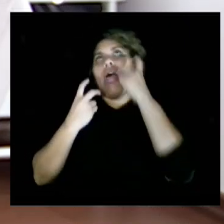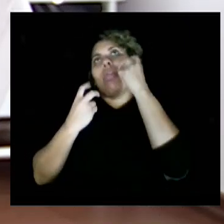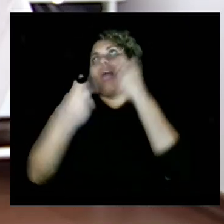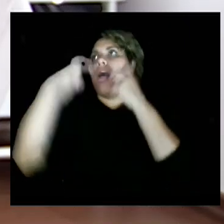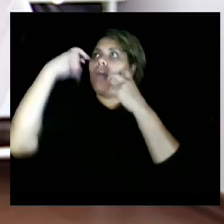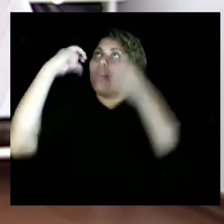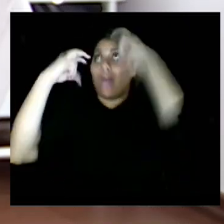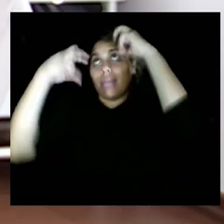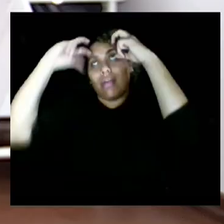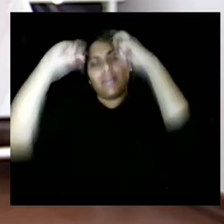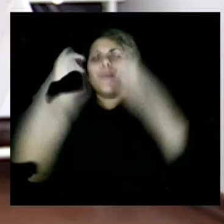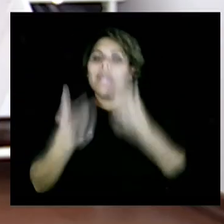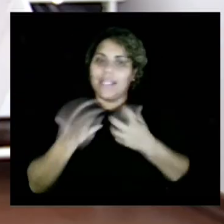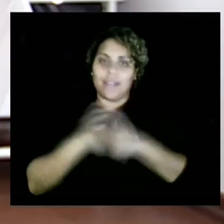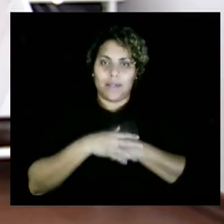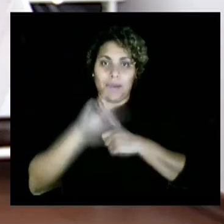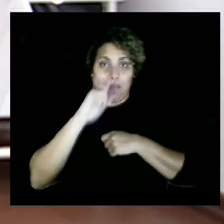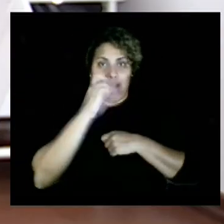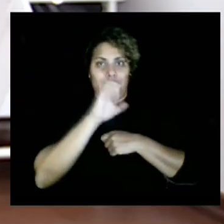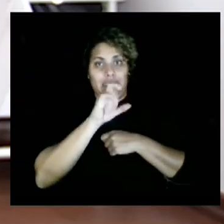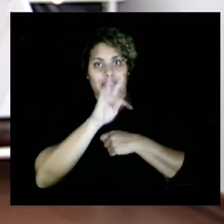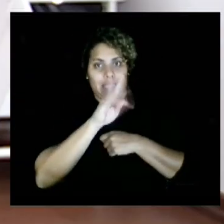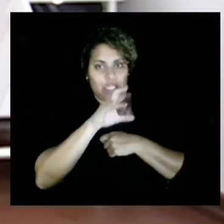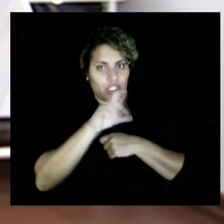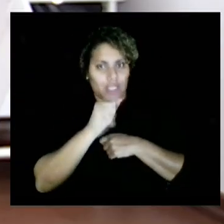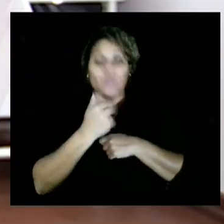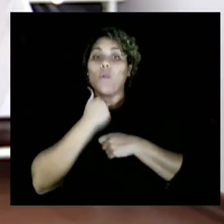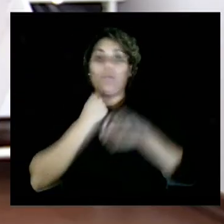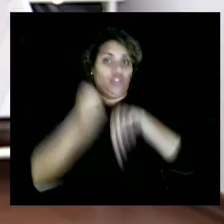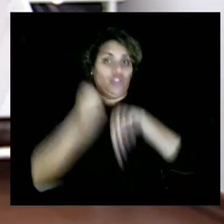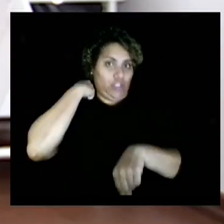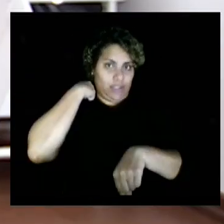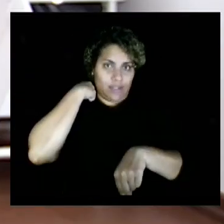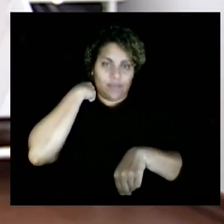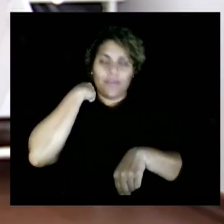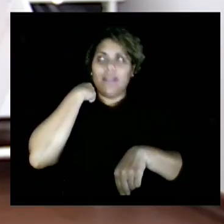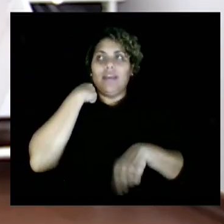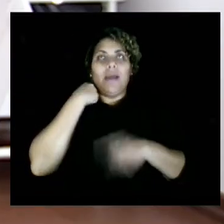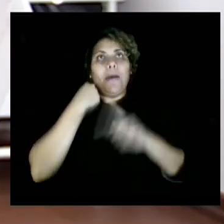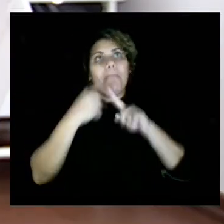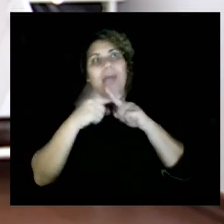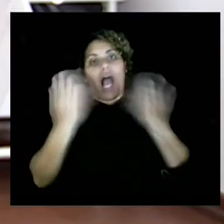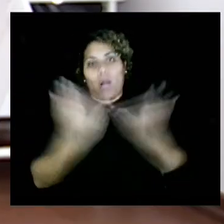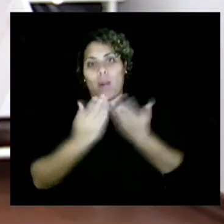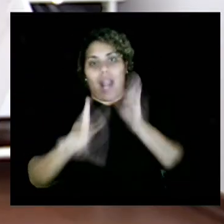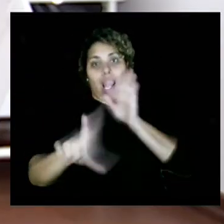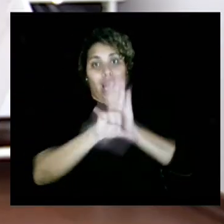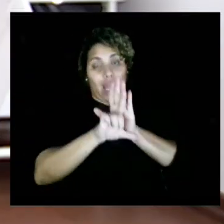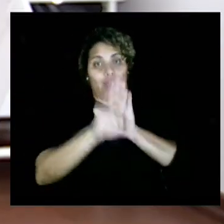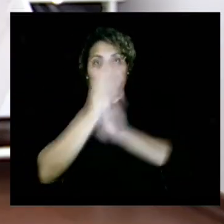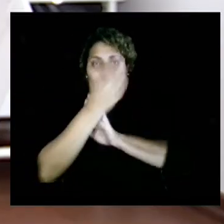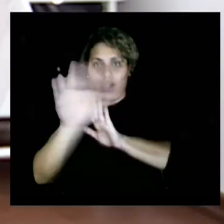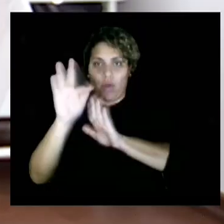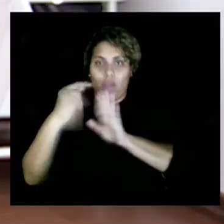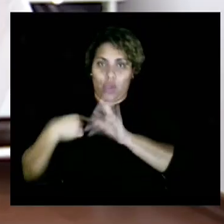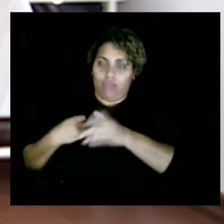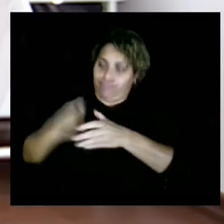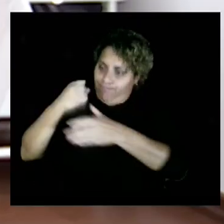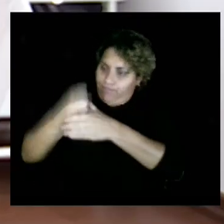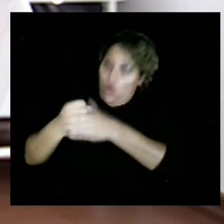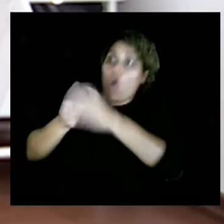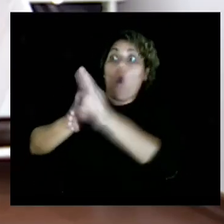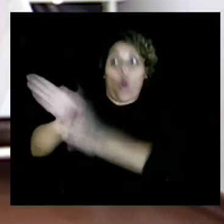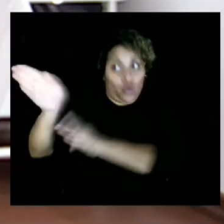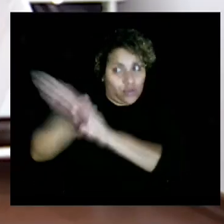não podia na época, mas nós temos uma lei federal. Nós não temos um conselho, mas temos uma lei federal. Só que no meio